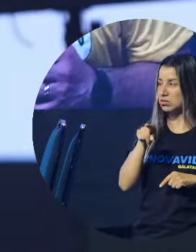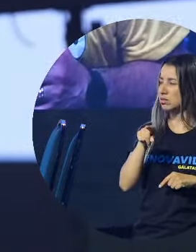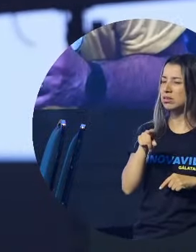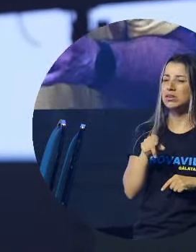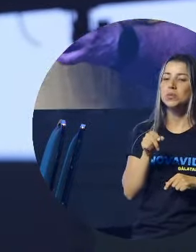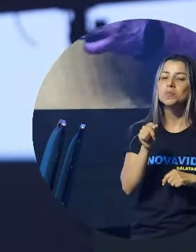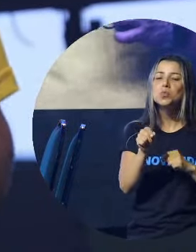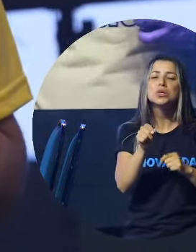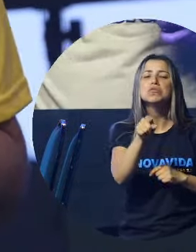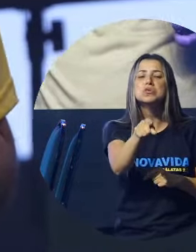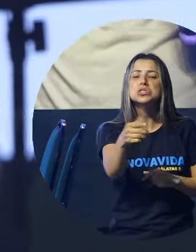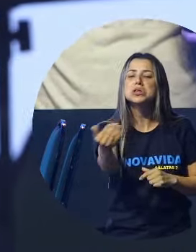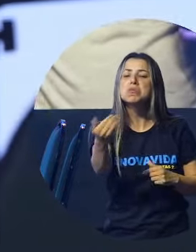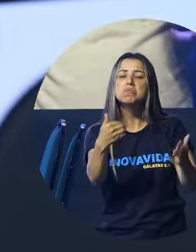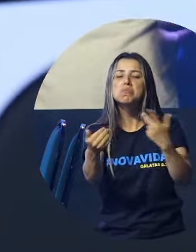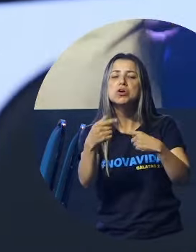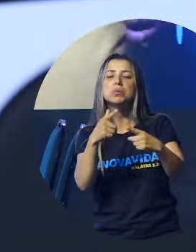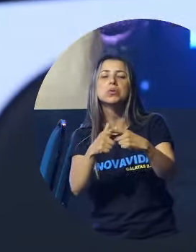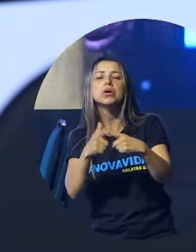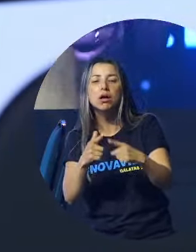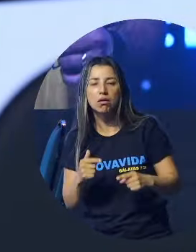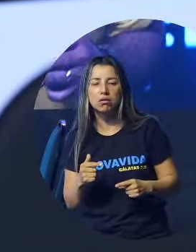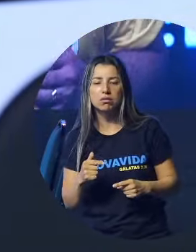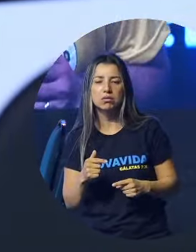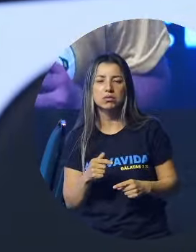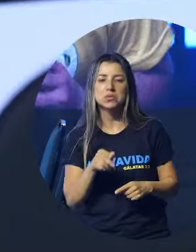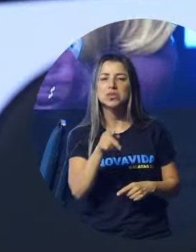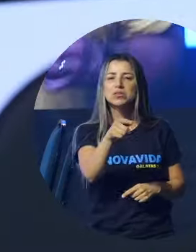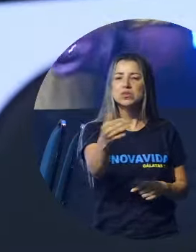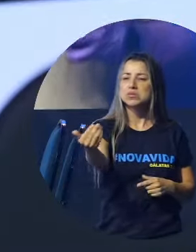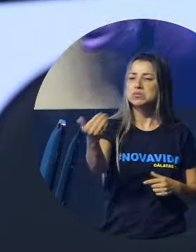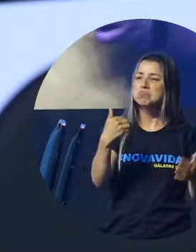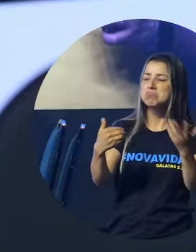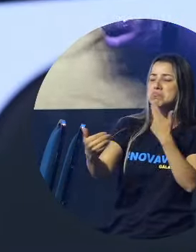você à Foz do Iguaçu? O que fez você vir aqui?